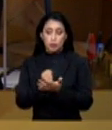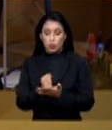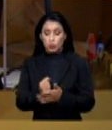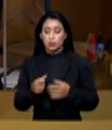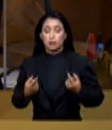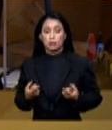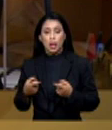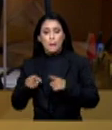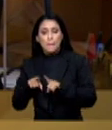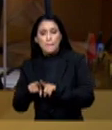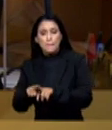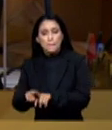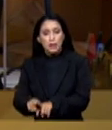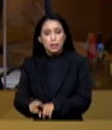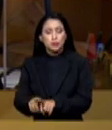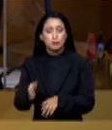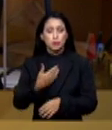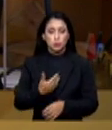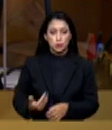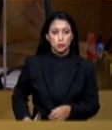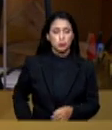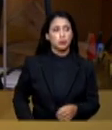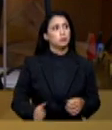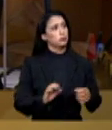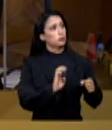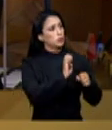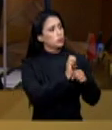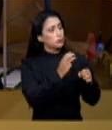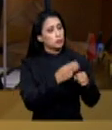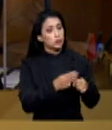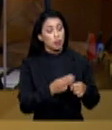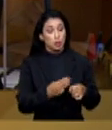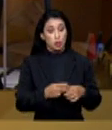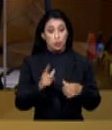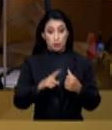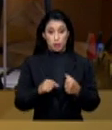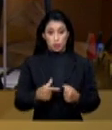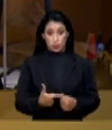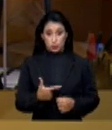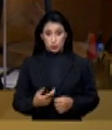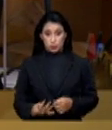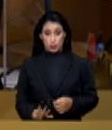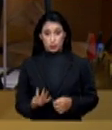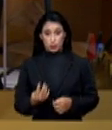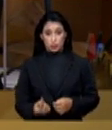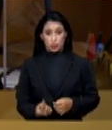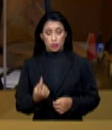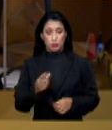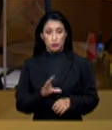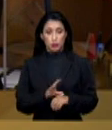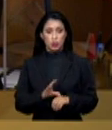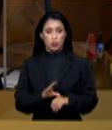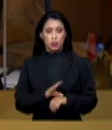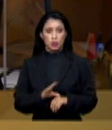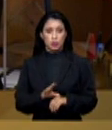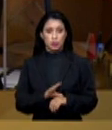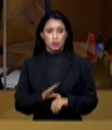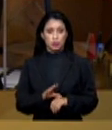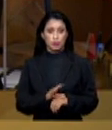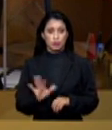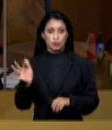e convênios de cooperação entre os entes Federados na forma do artigo 241 da Constituição